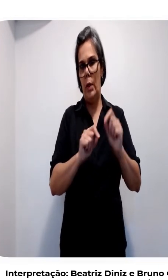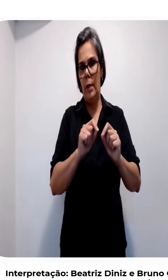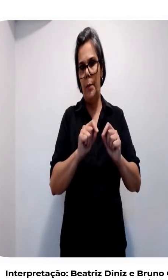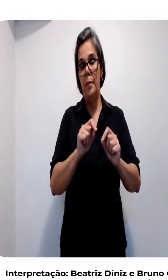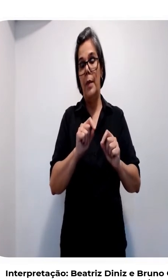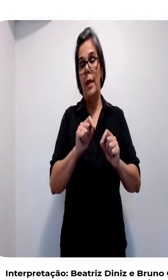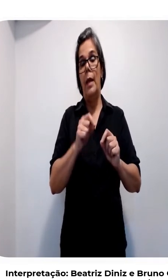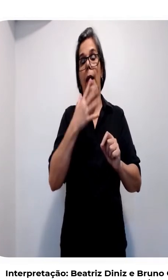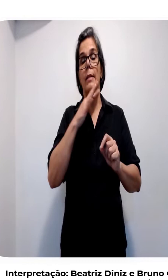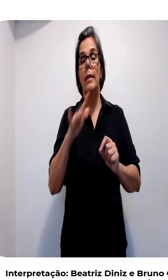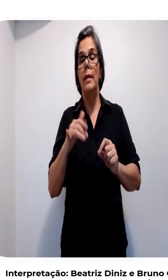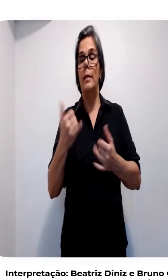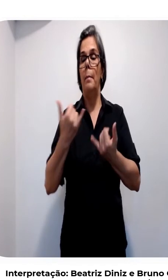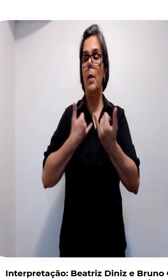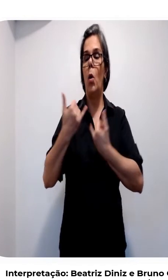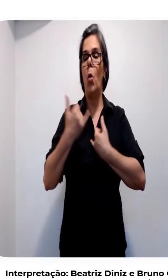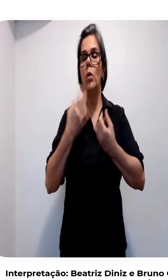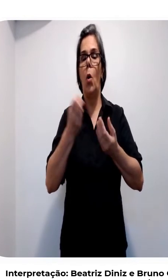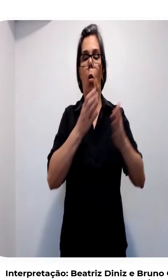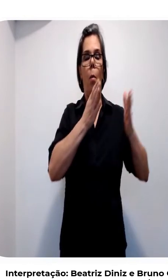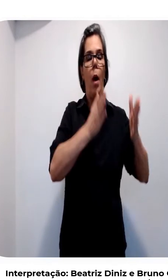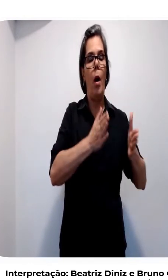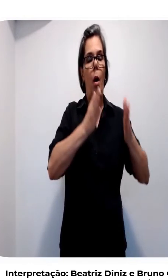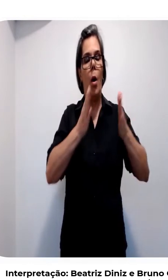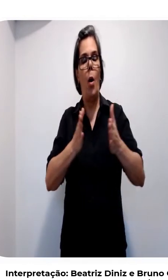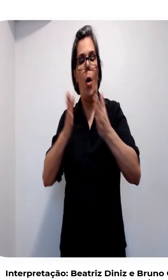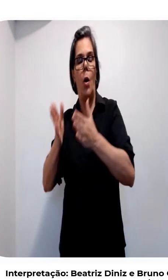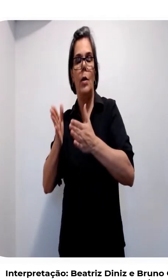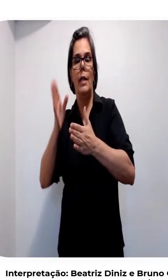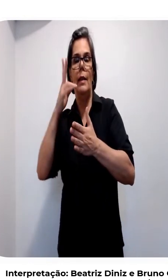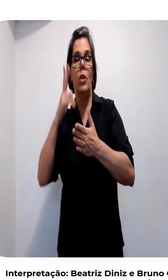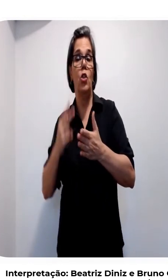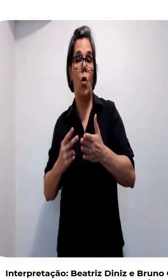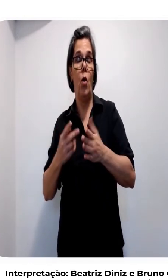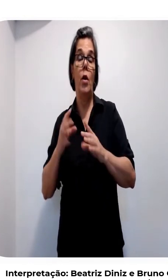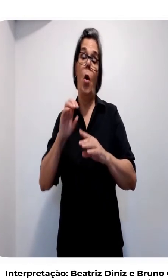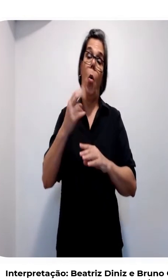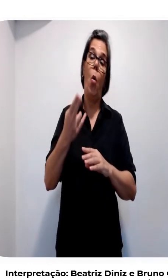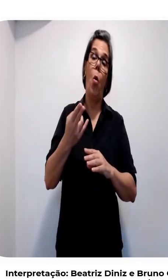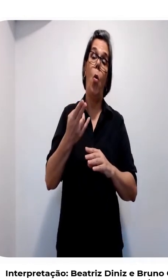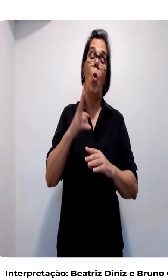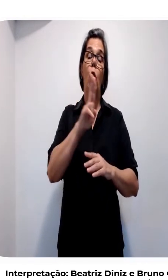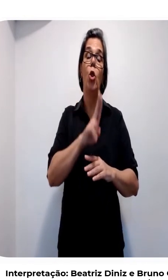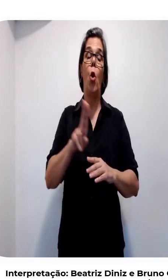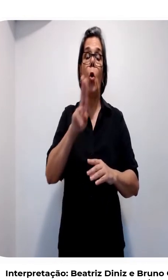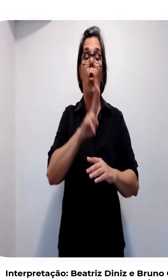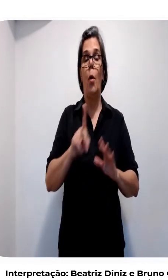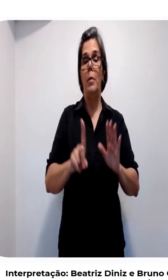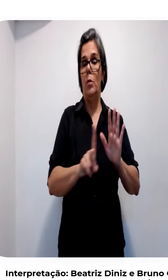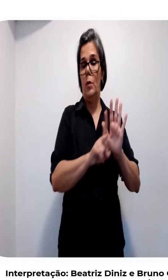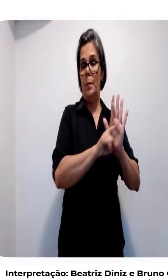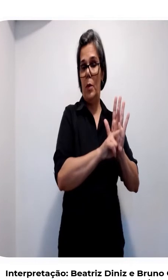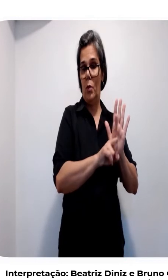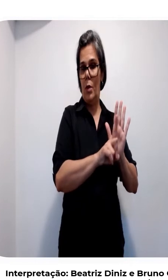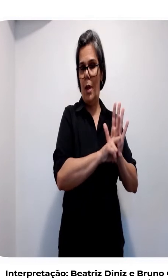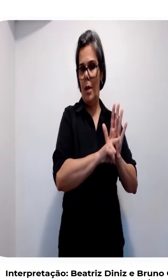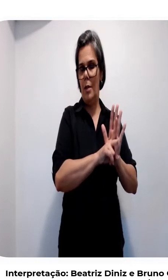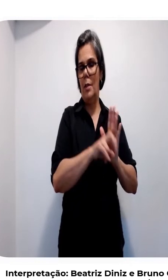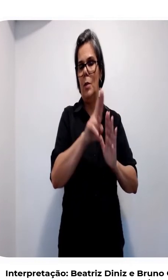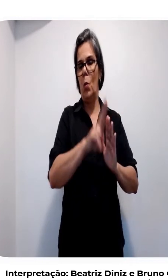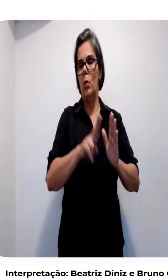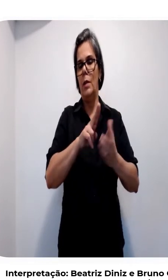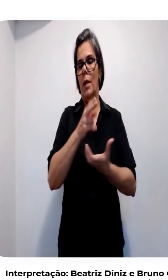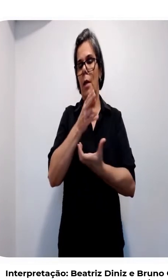na ordem ou formar os nomes ali daqueles personagens a partir das sílabas. E uma que envolveria mais